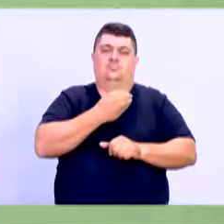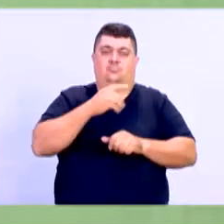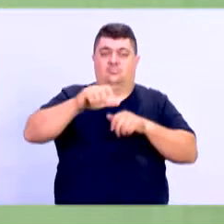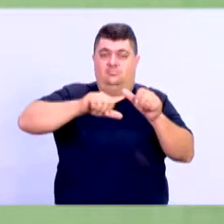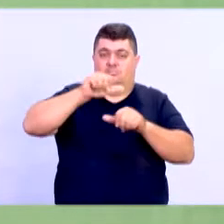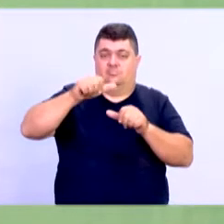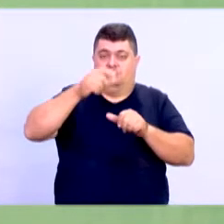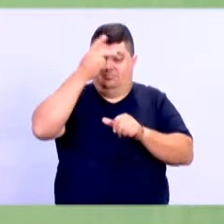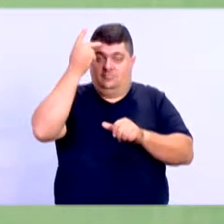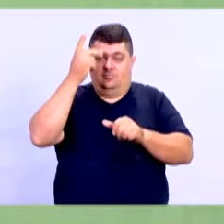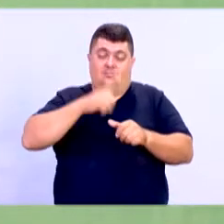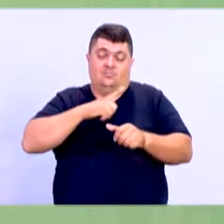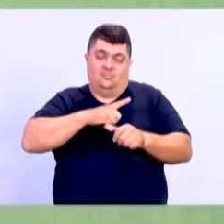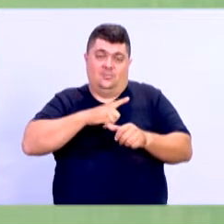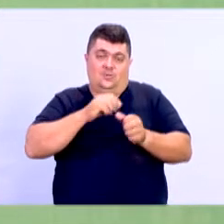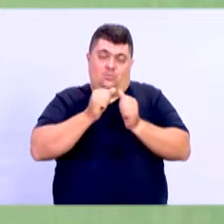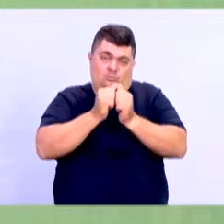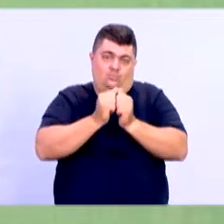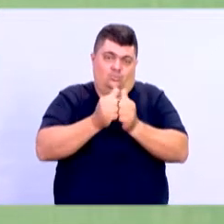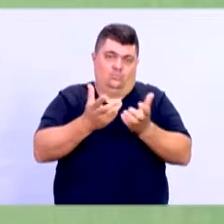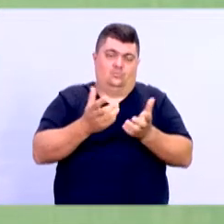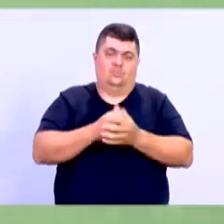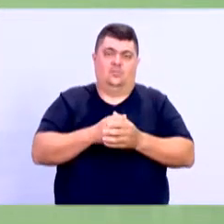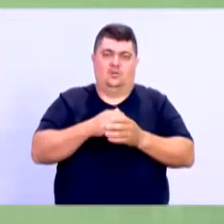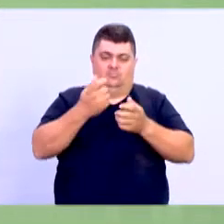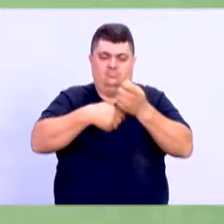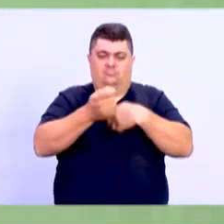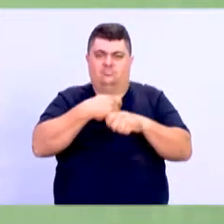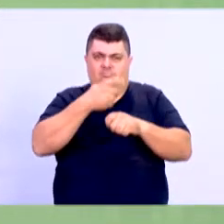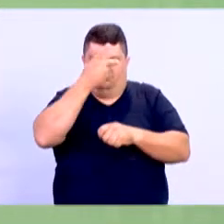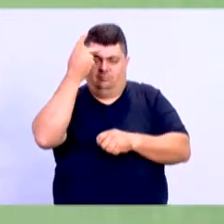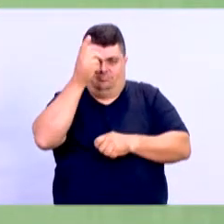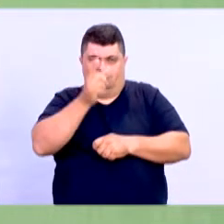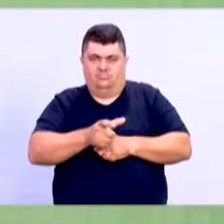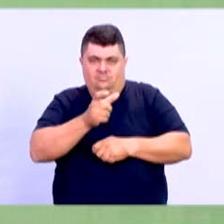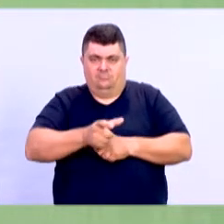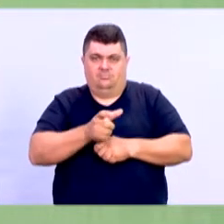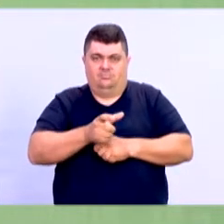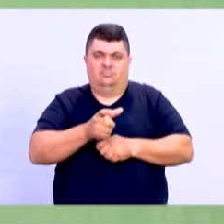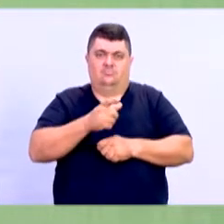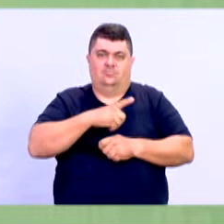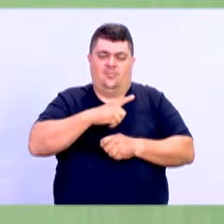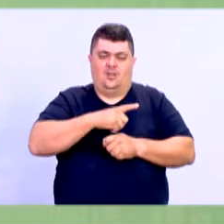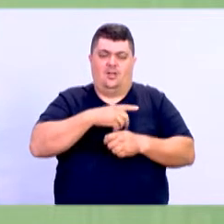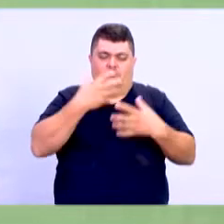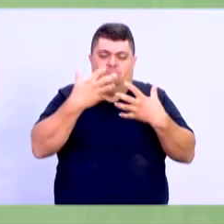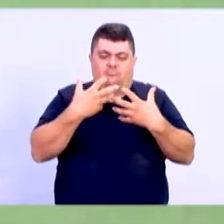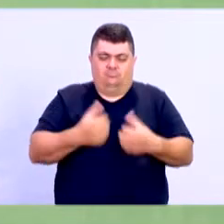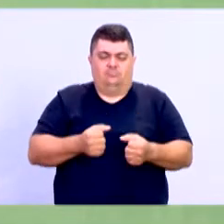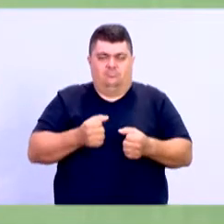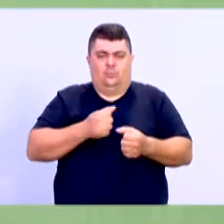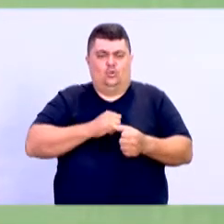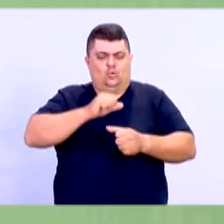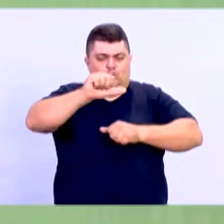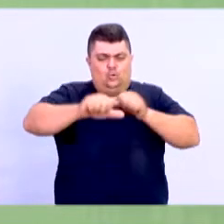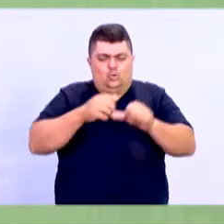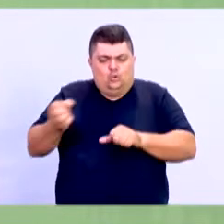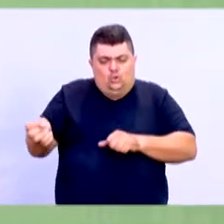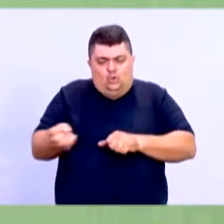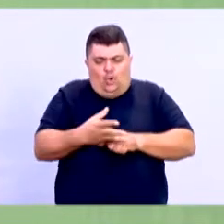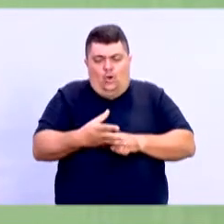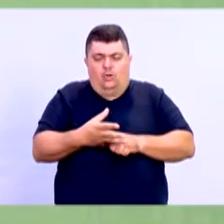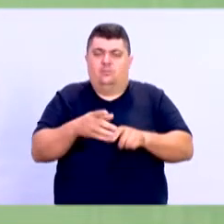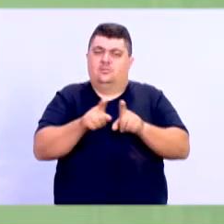transformando os papéis das pessoas em que elas participam. A administração de recursos humanos assume, então, uma nova estrutura